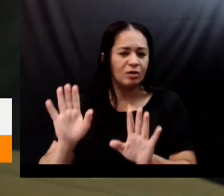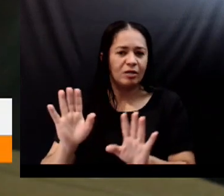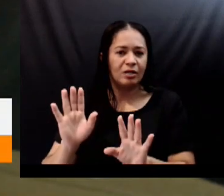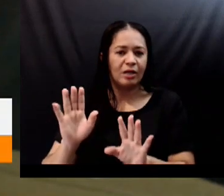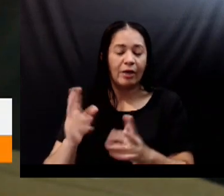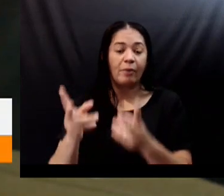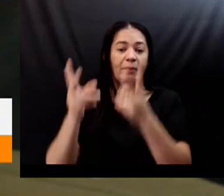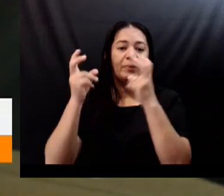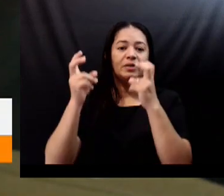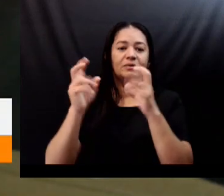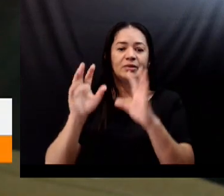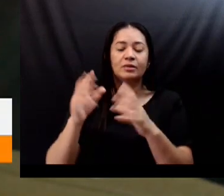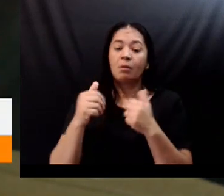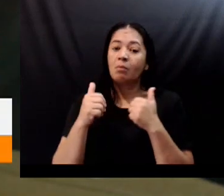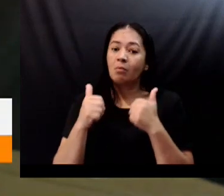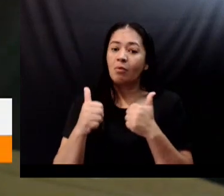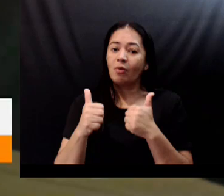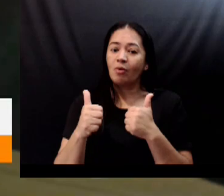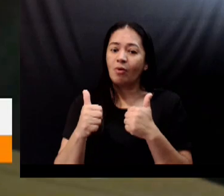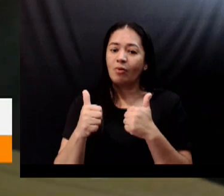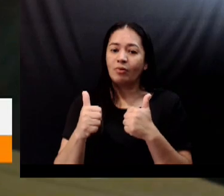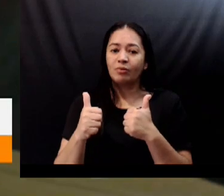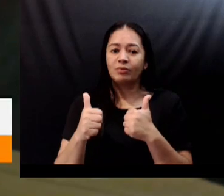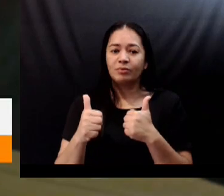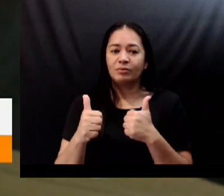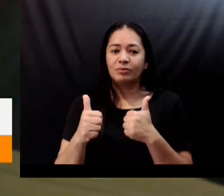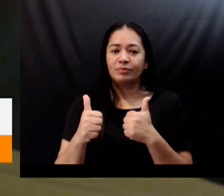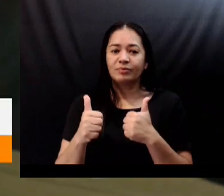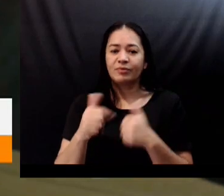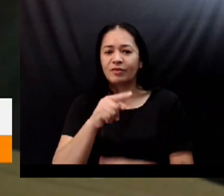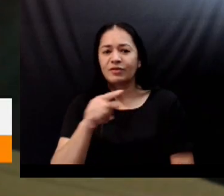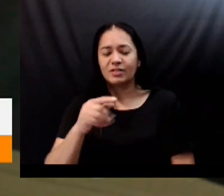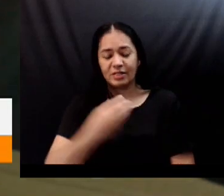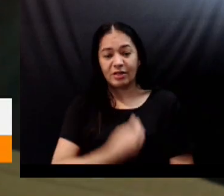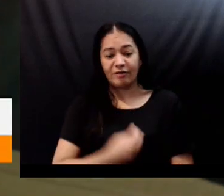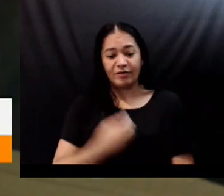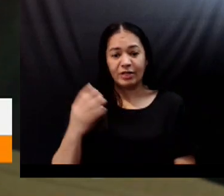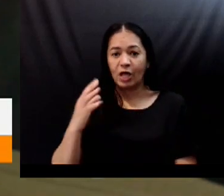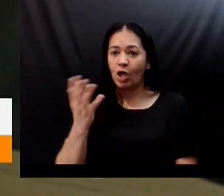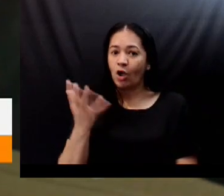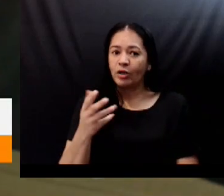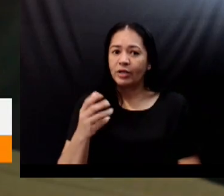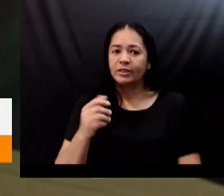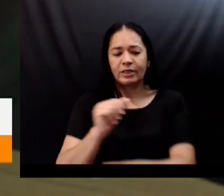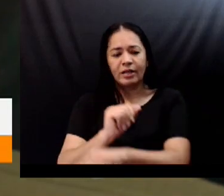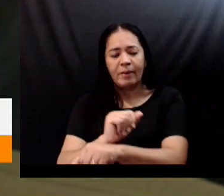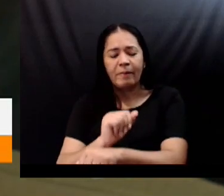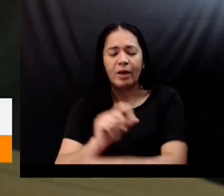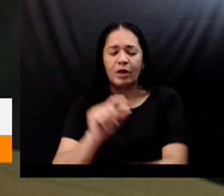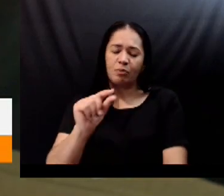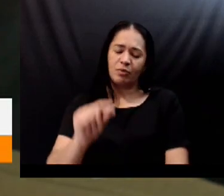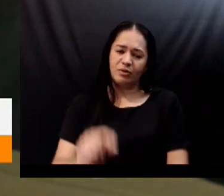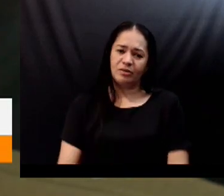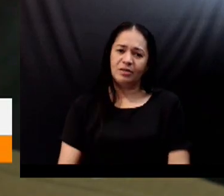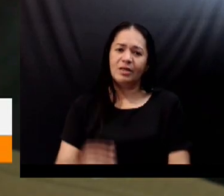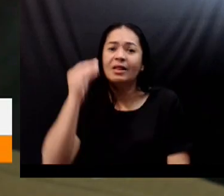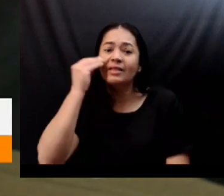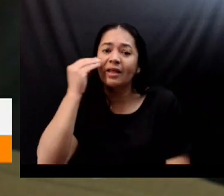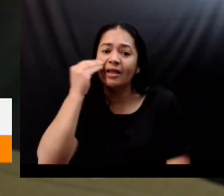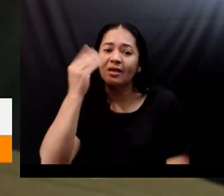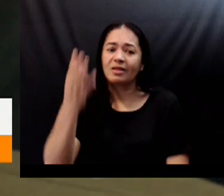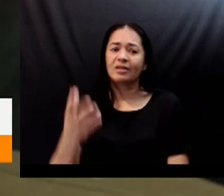faz bem. Então, por mais que você tenha uma vida agitada, tente parar em algum momento, tente contemplar, tente voltar para